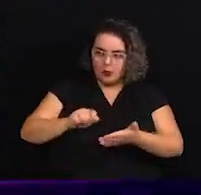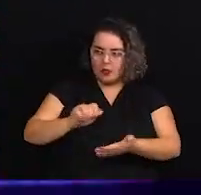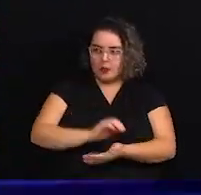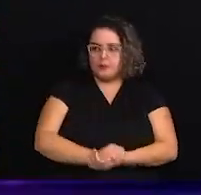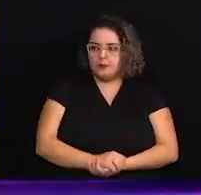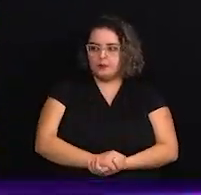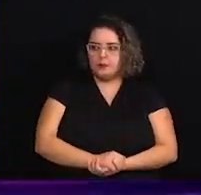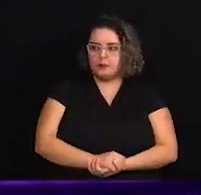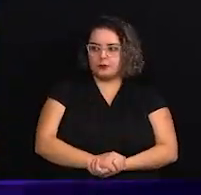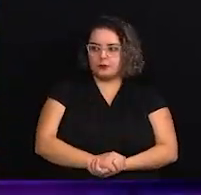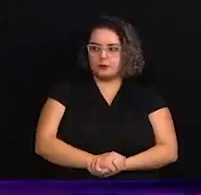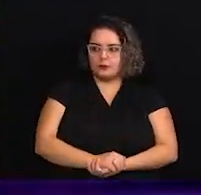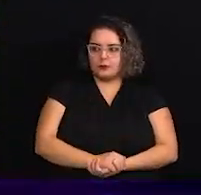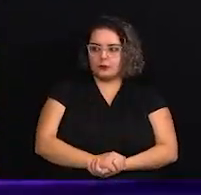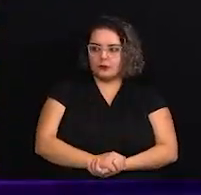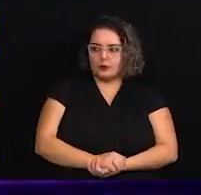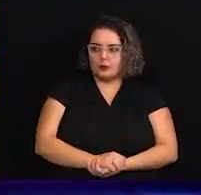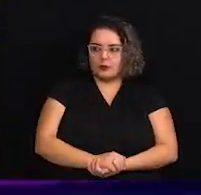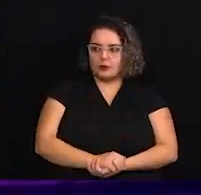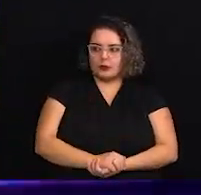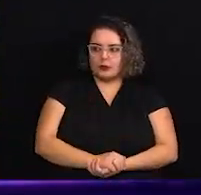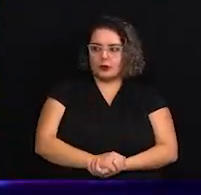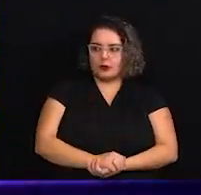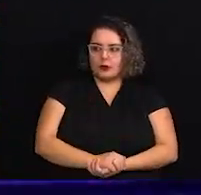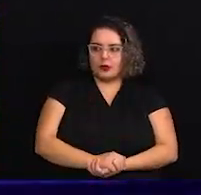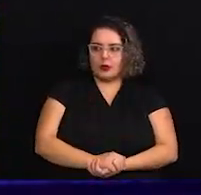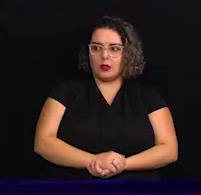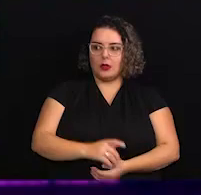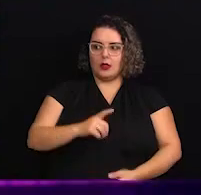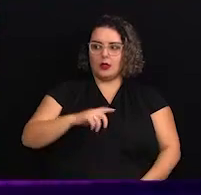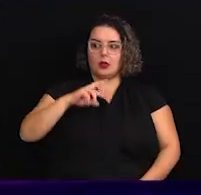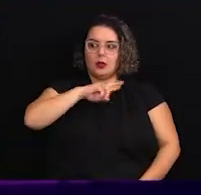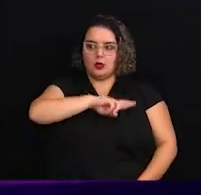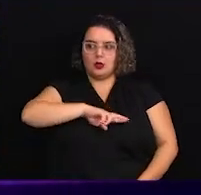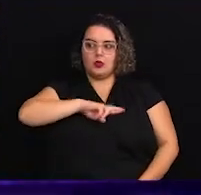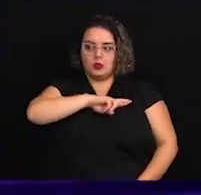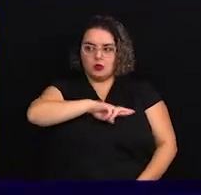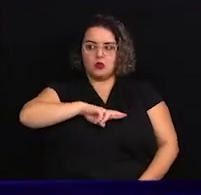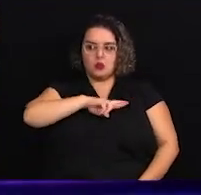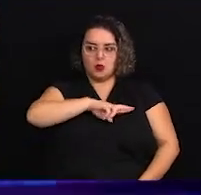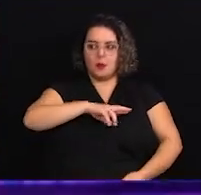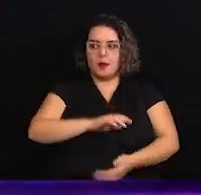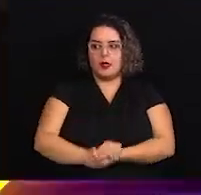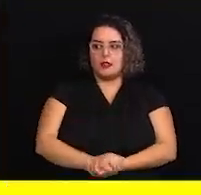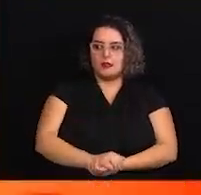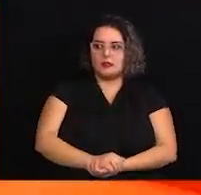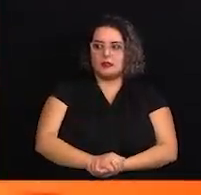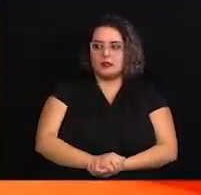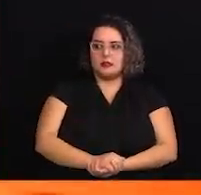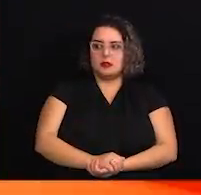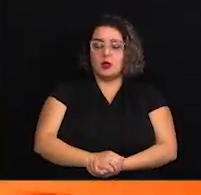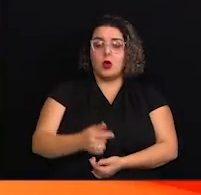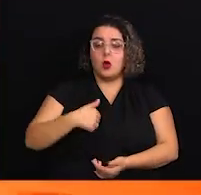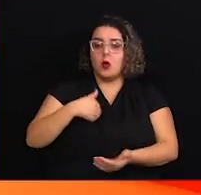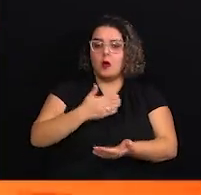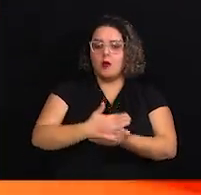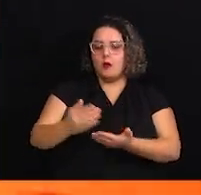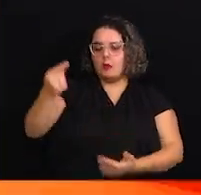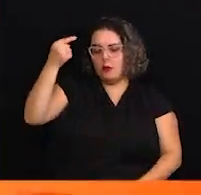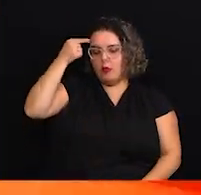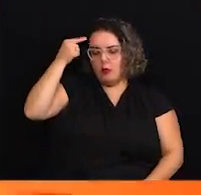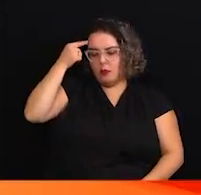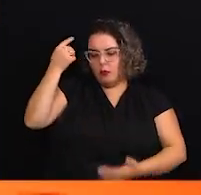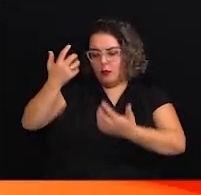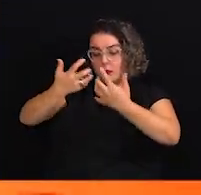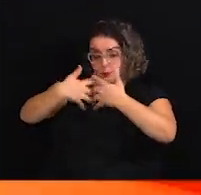Eu já tenho um romance publicado e um livro de contos também. Eu comecei a pensar essa